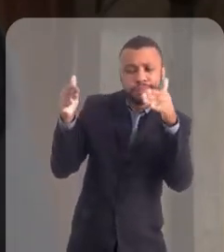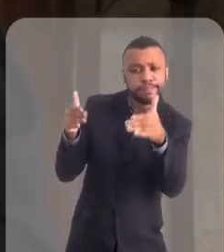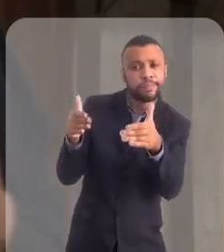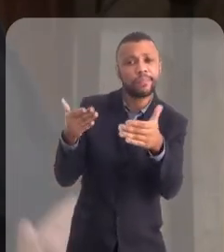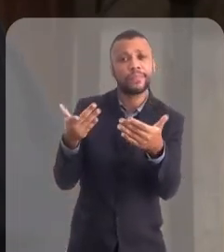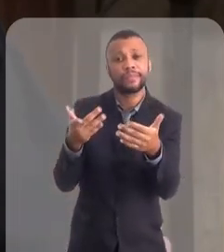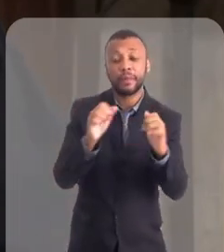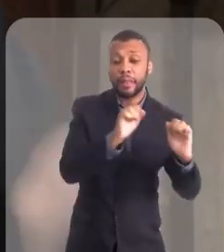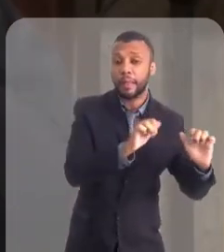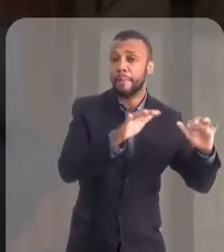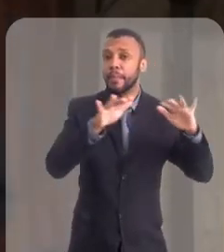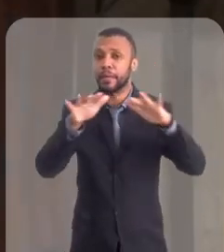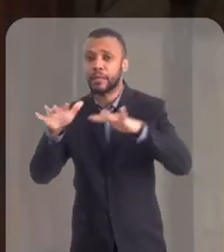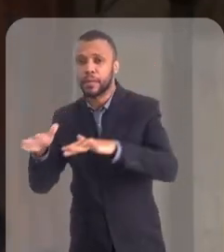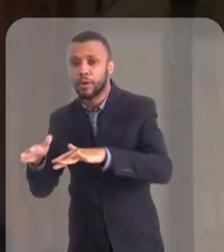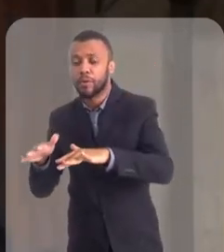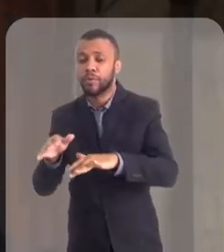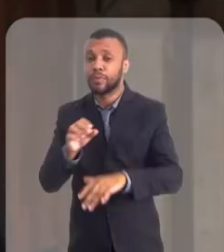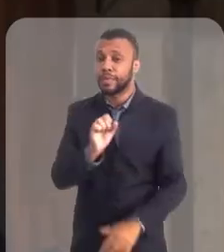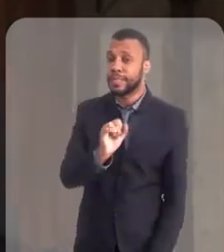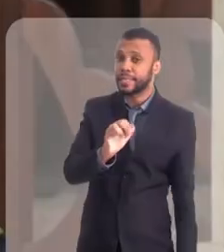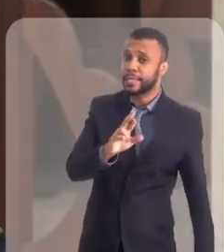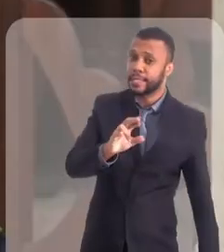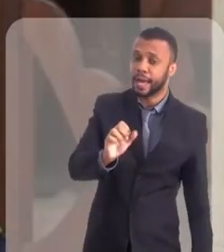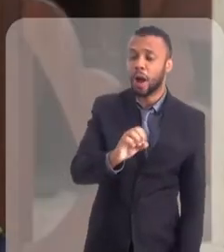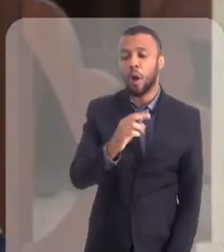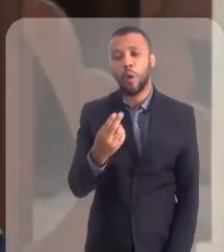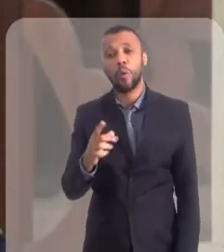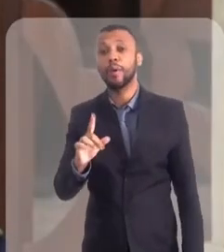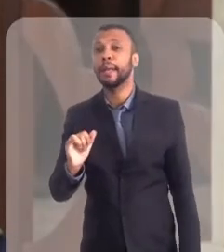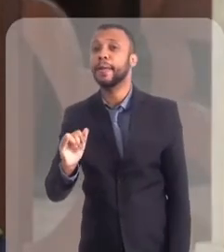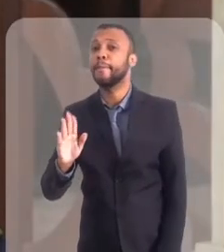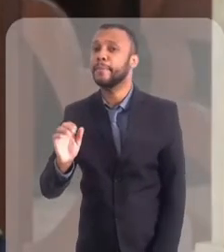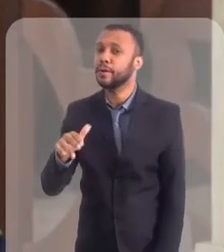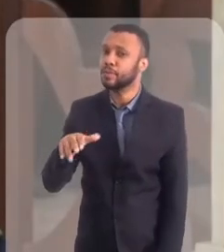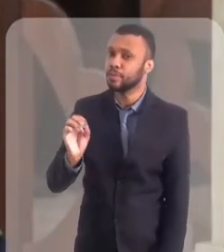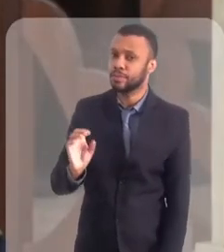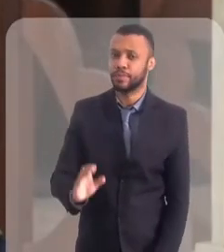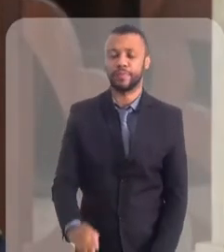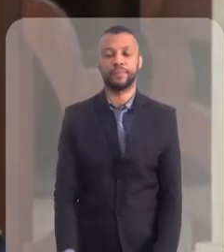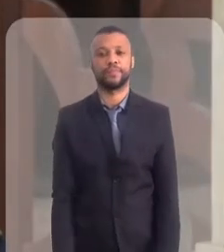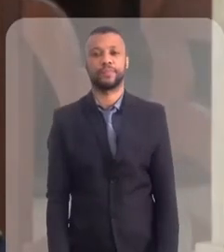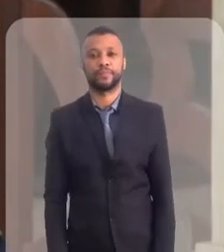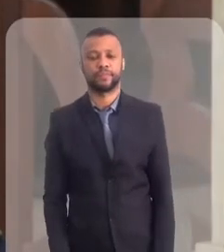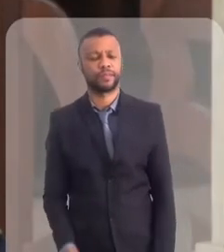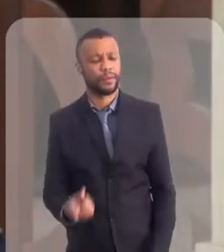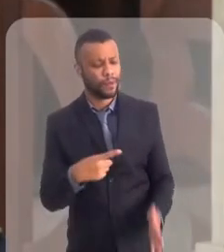colônias sírias ou libanesas. Vocês participam